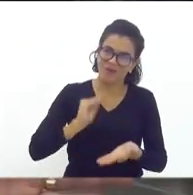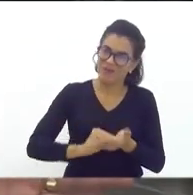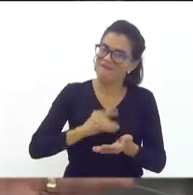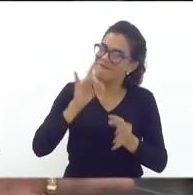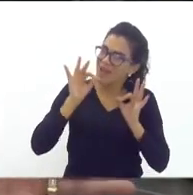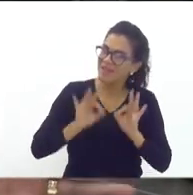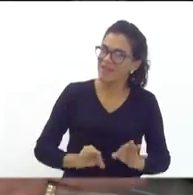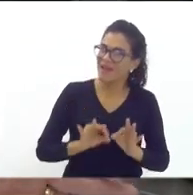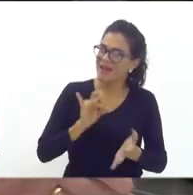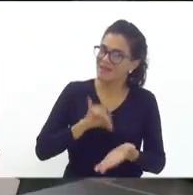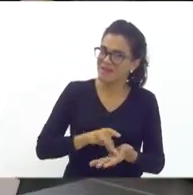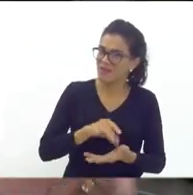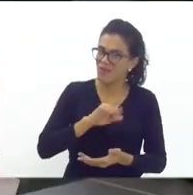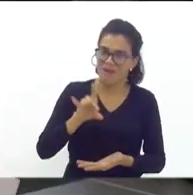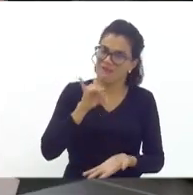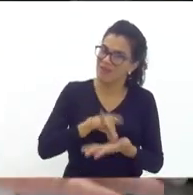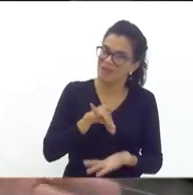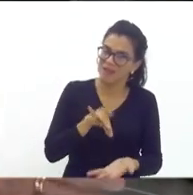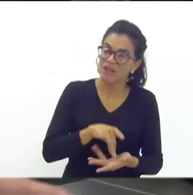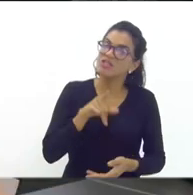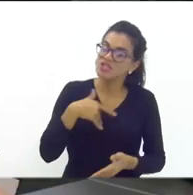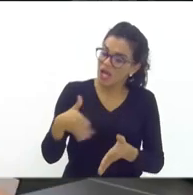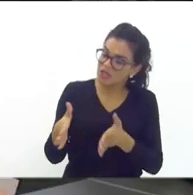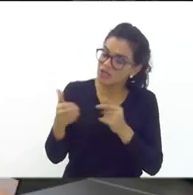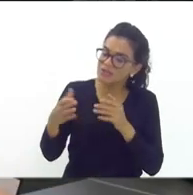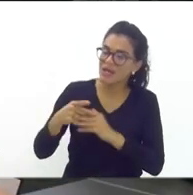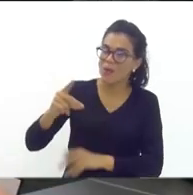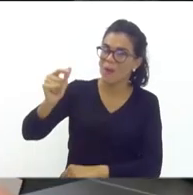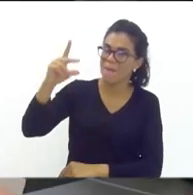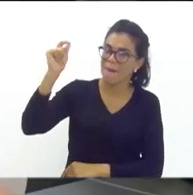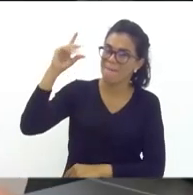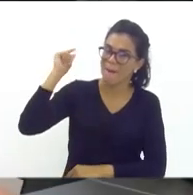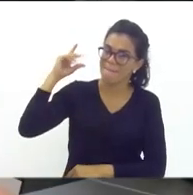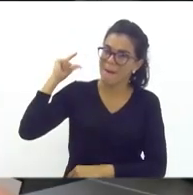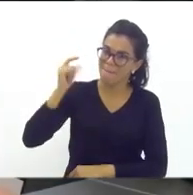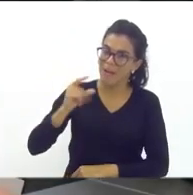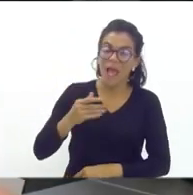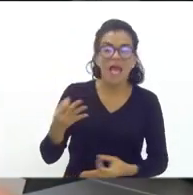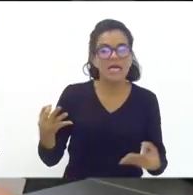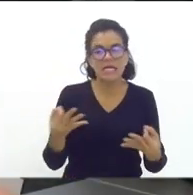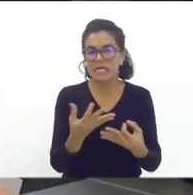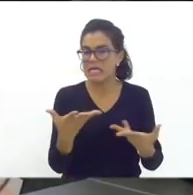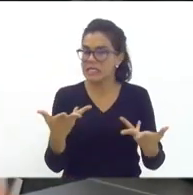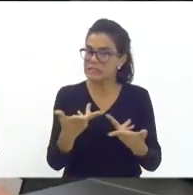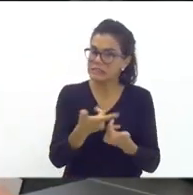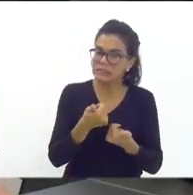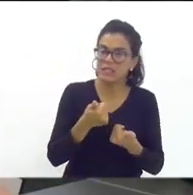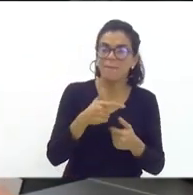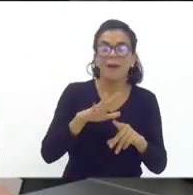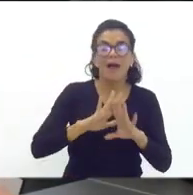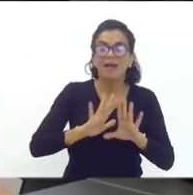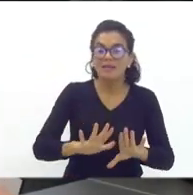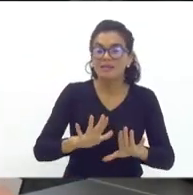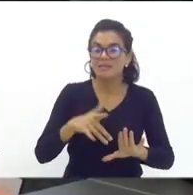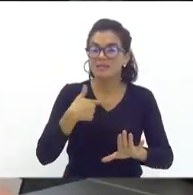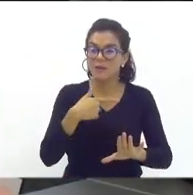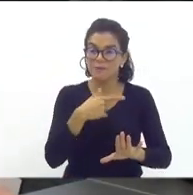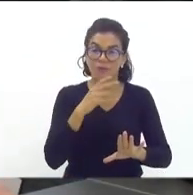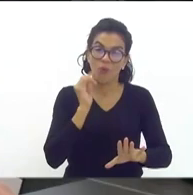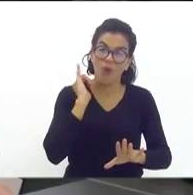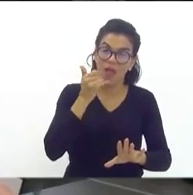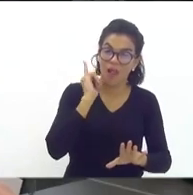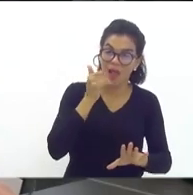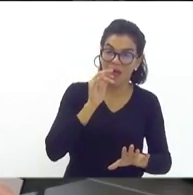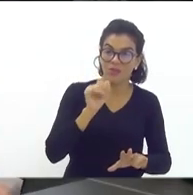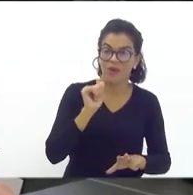nesse sentido São solicitações que existem há muito tempo as janelas é excelente é muito tempo esses relatos como seu Antônio traz hoje